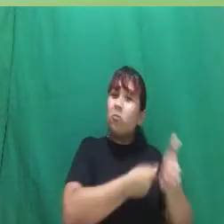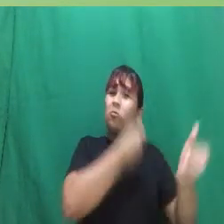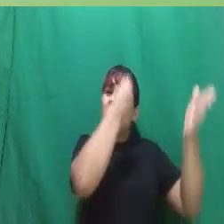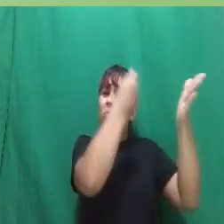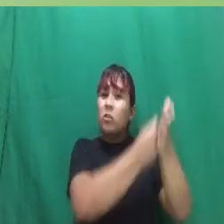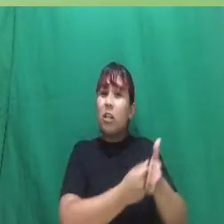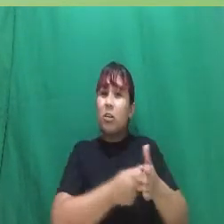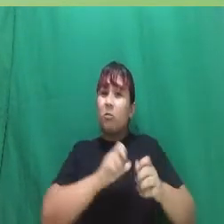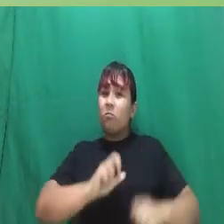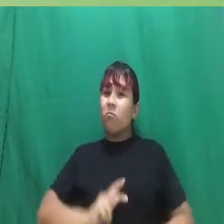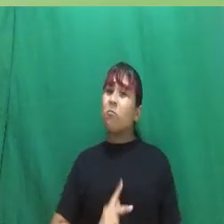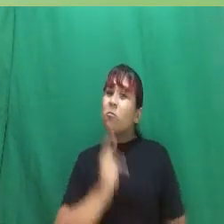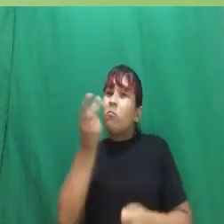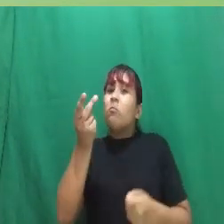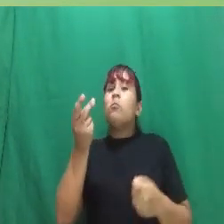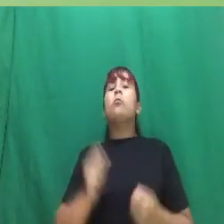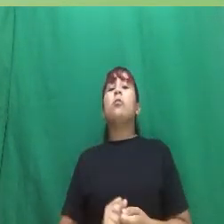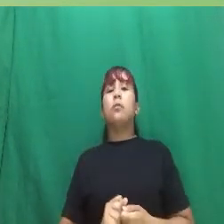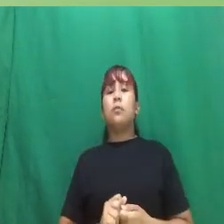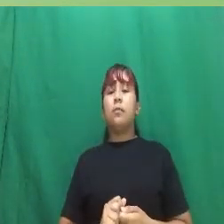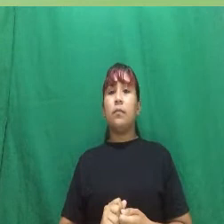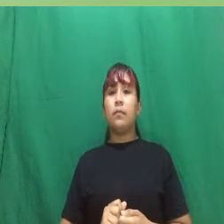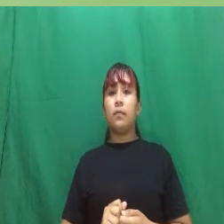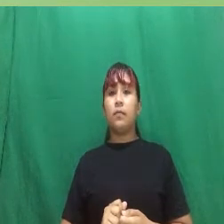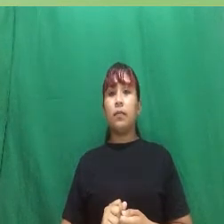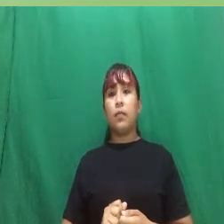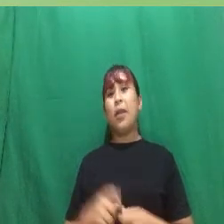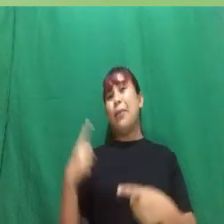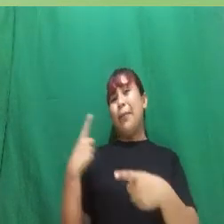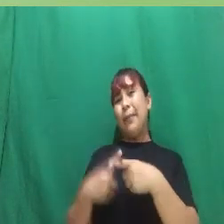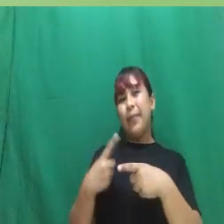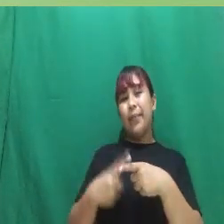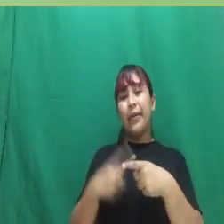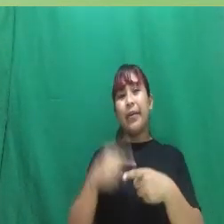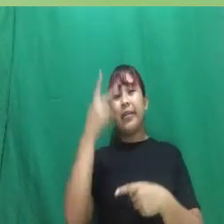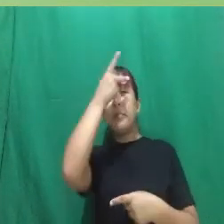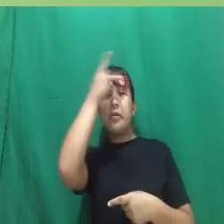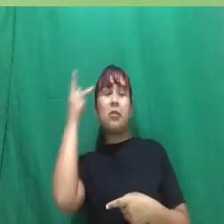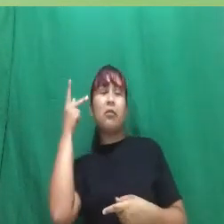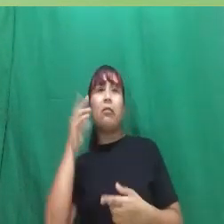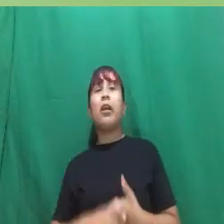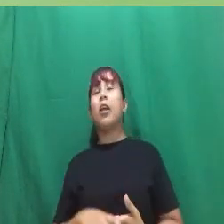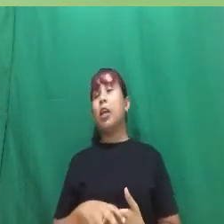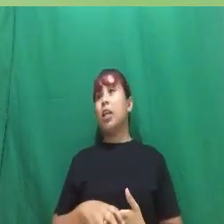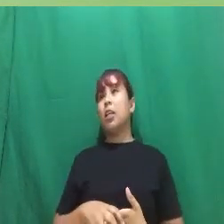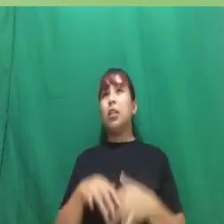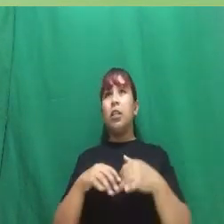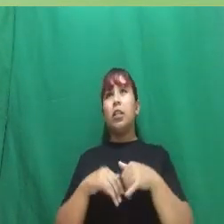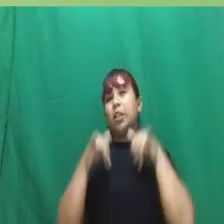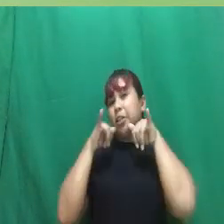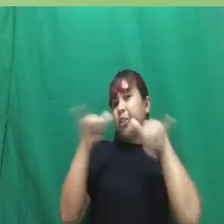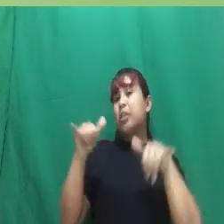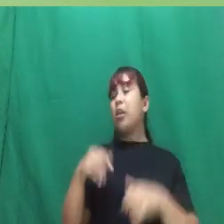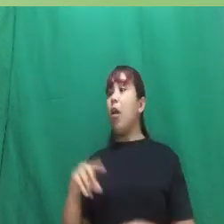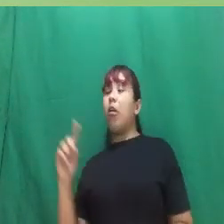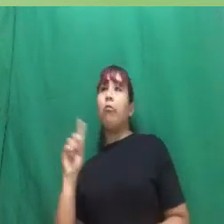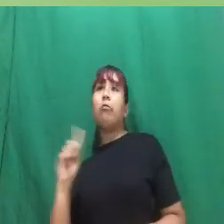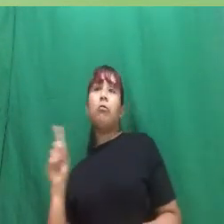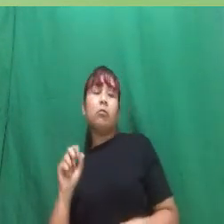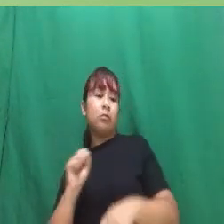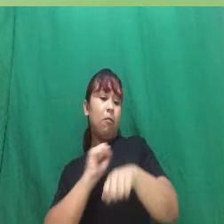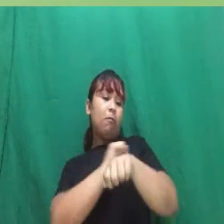com pessoas brancas. Foram falar sobre a branquitude. O interessante é que quando as pessoas brancas